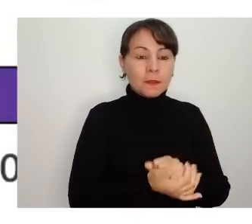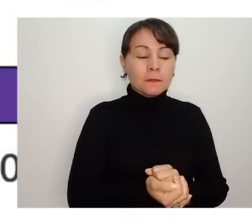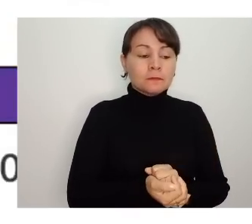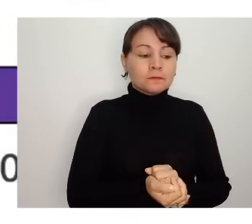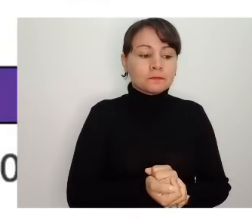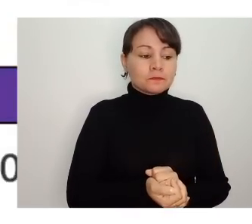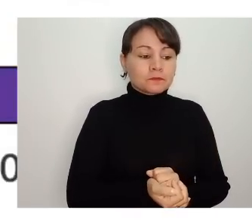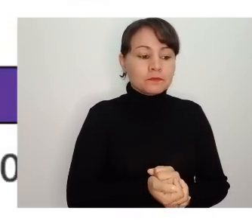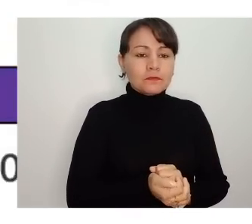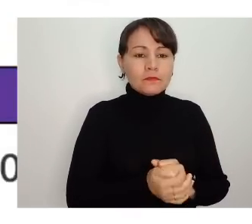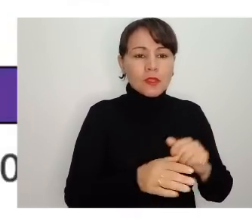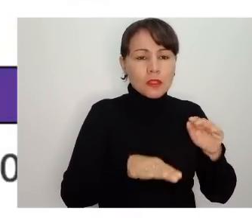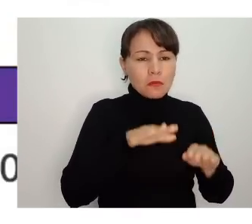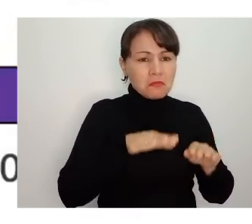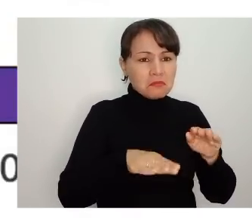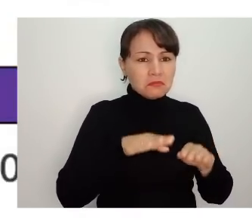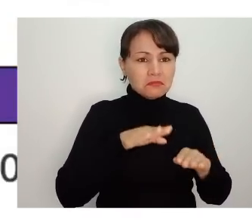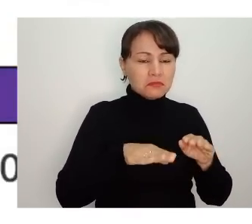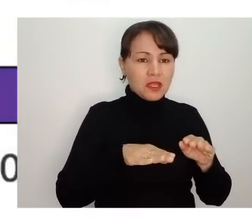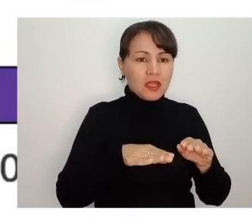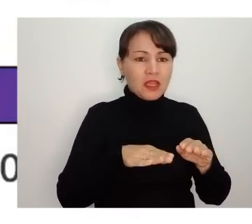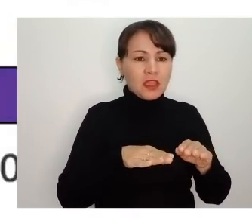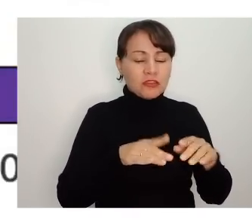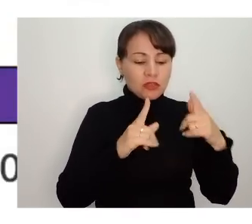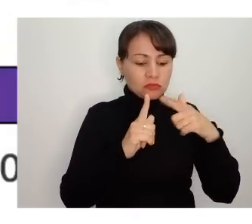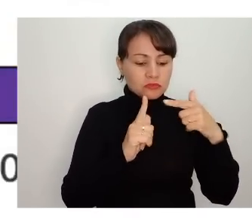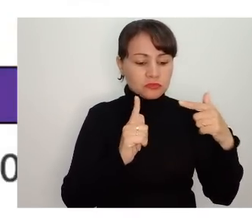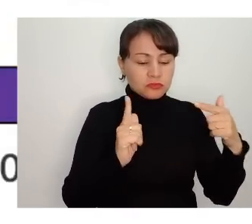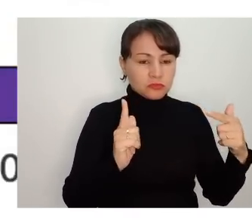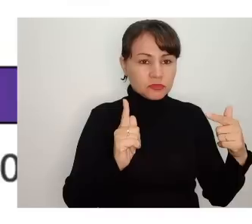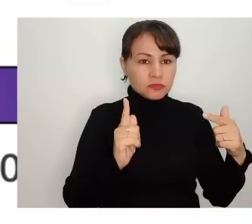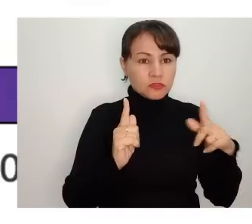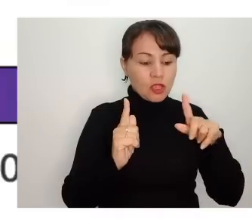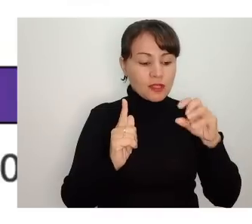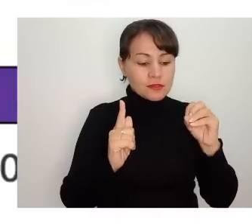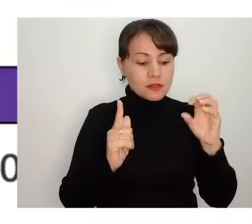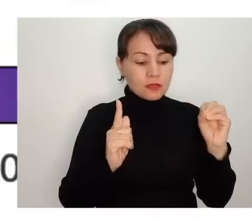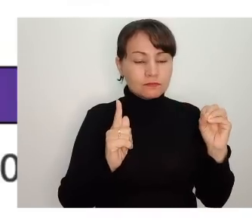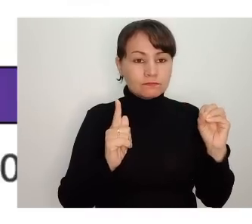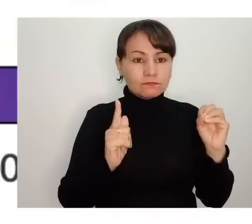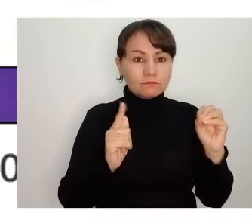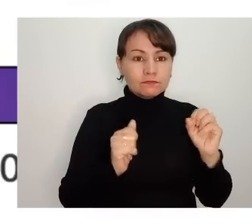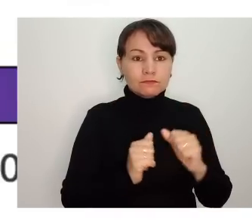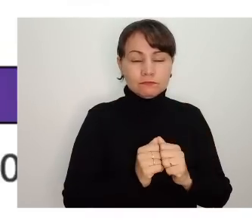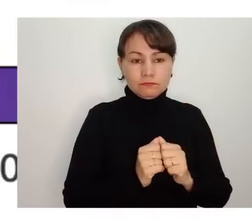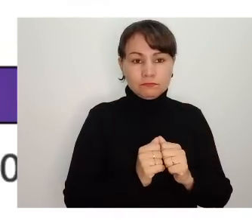mundo inteiro, a média do coeficiente de inteligência do mundo todo é 100.